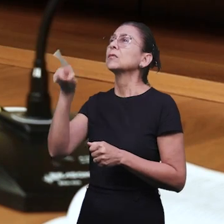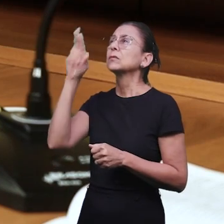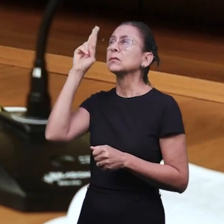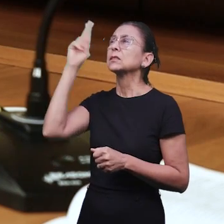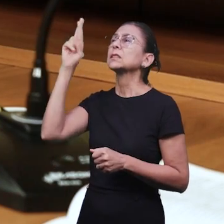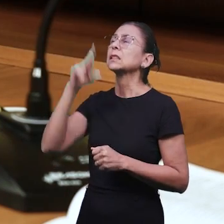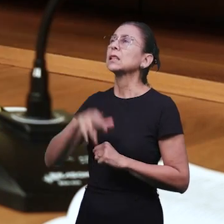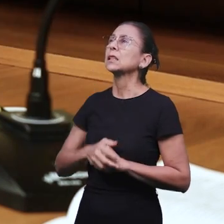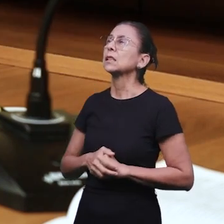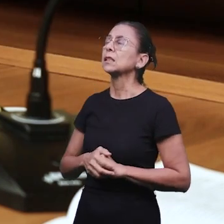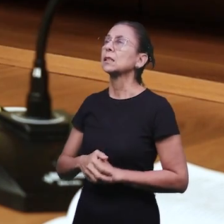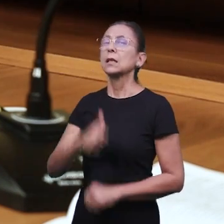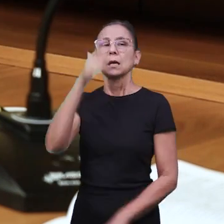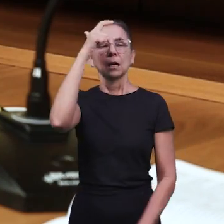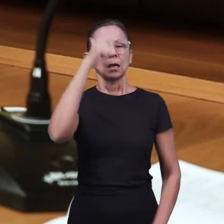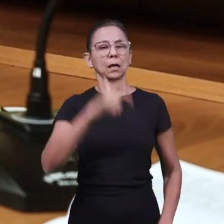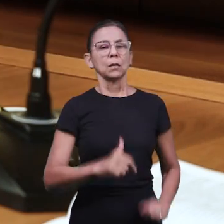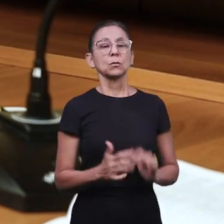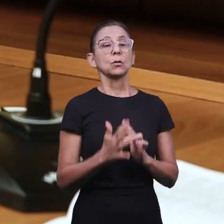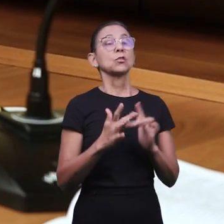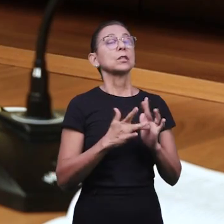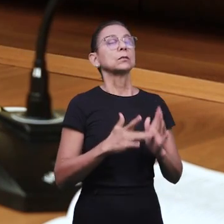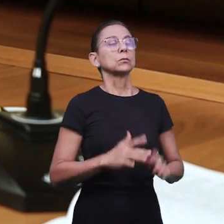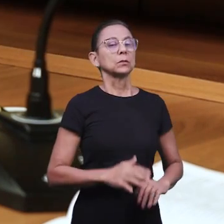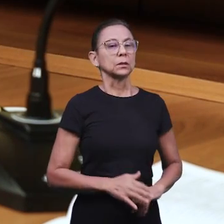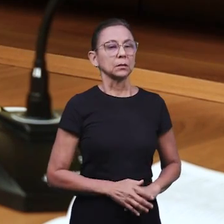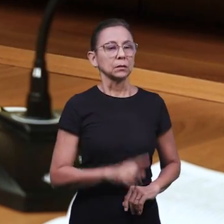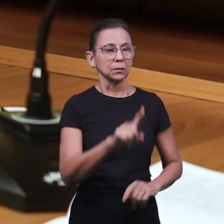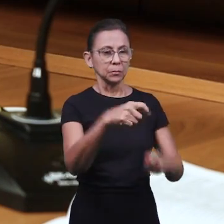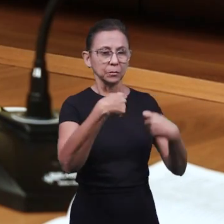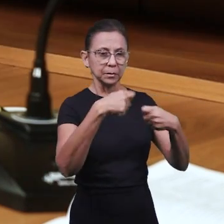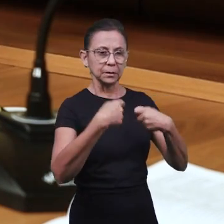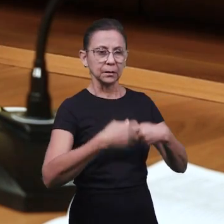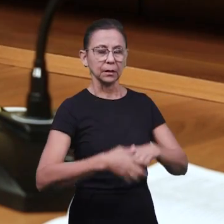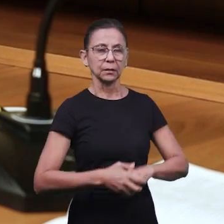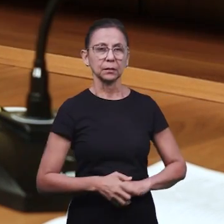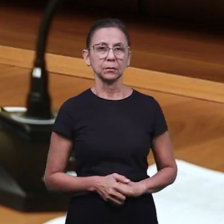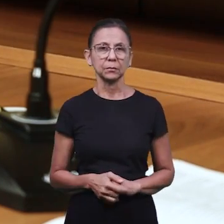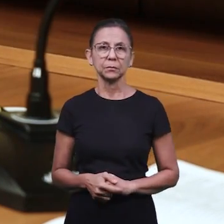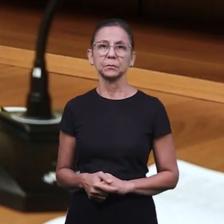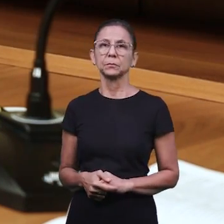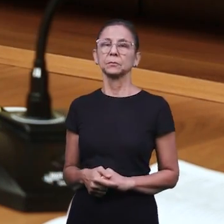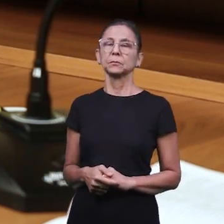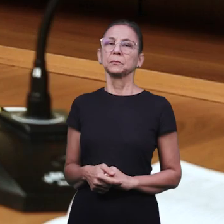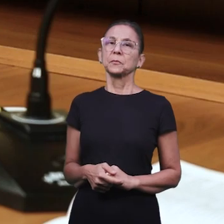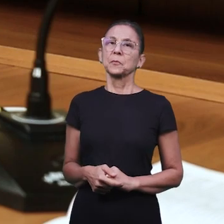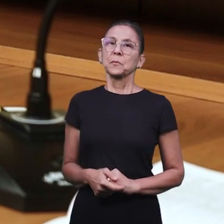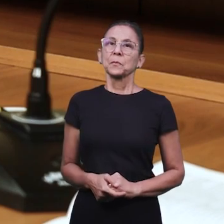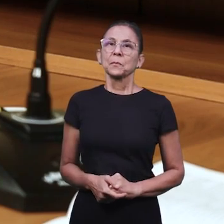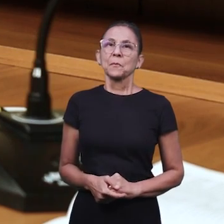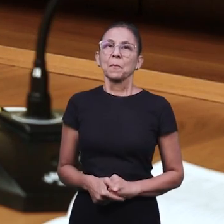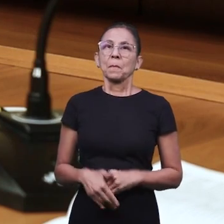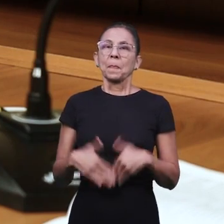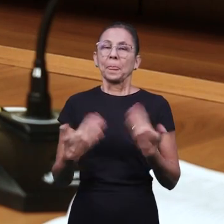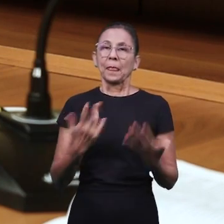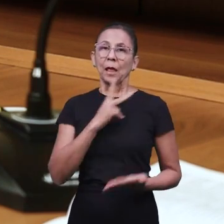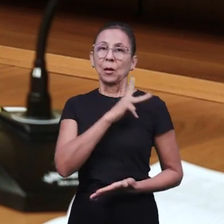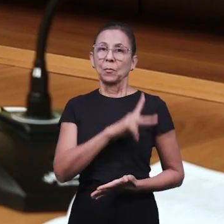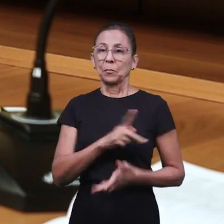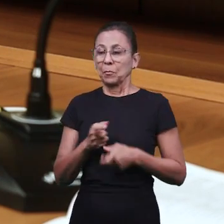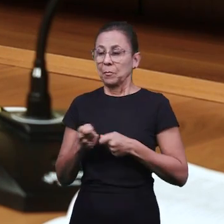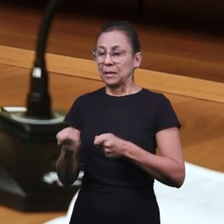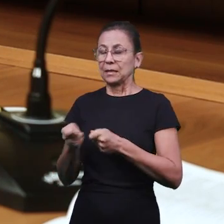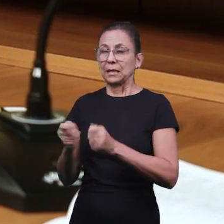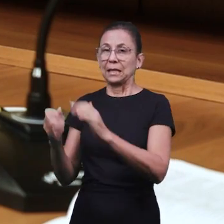Jesus, a quem tu persegue. Ele não perseguia Jesus, ele perseguia a igreja. Acontece que a igreja agora estava revestida